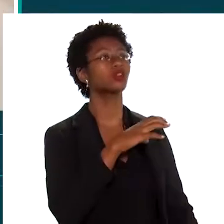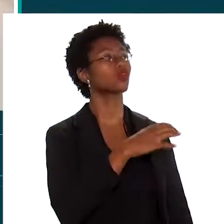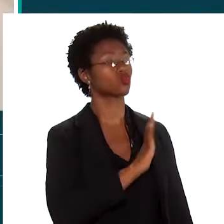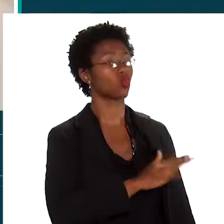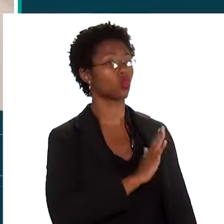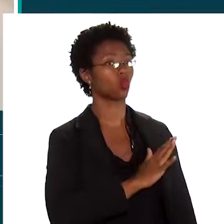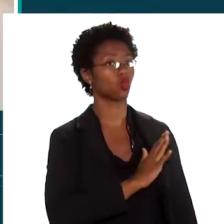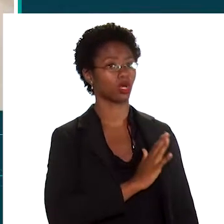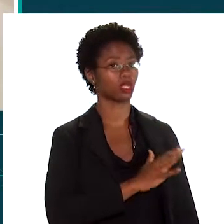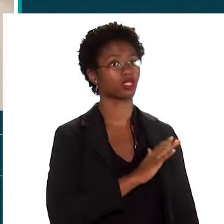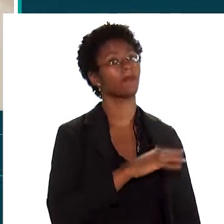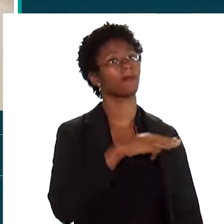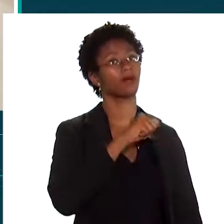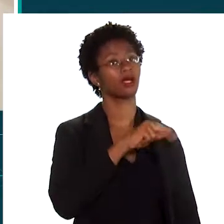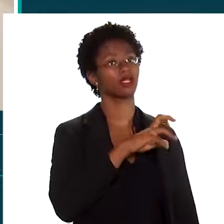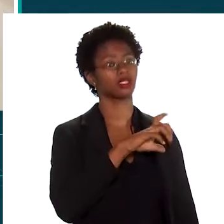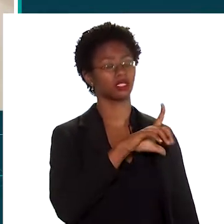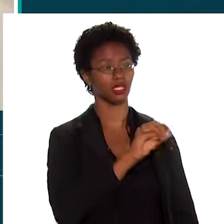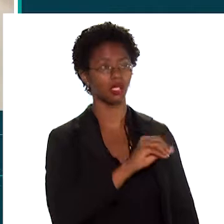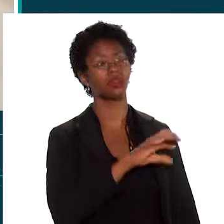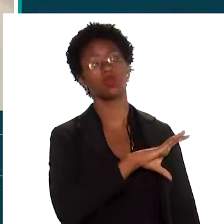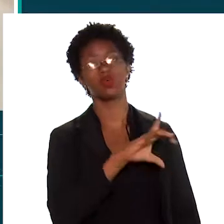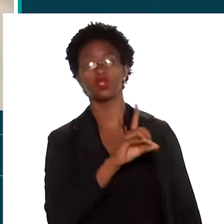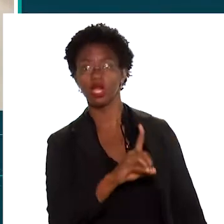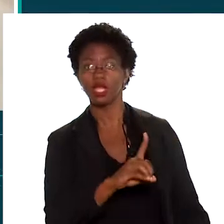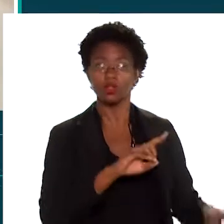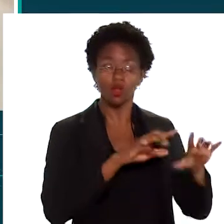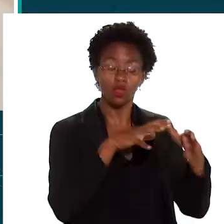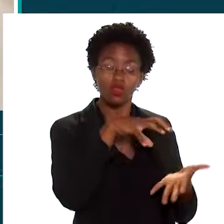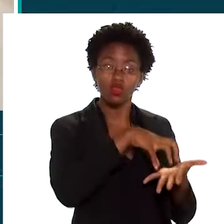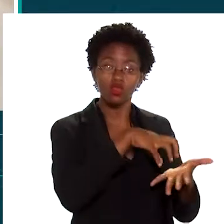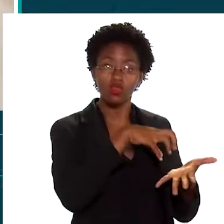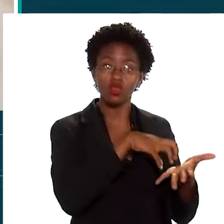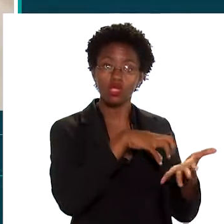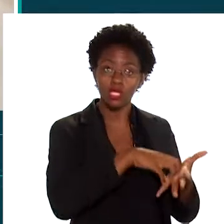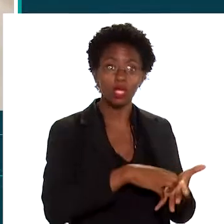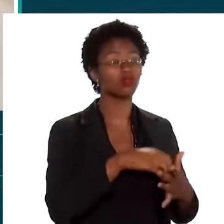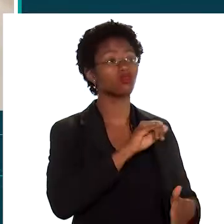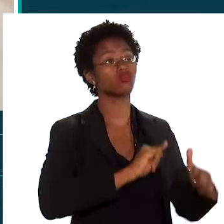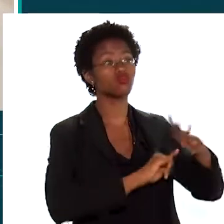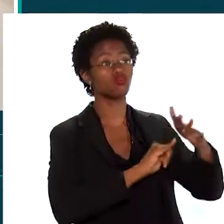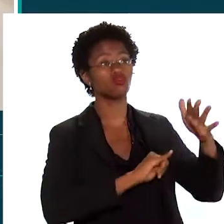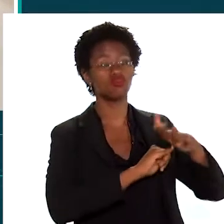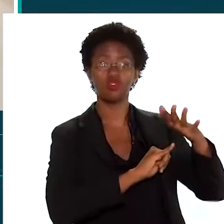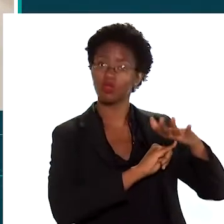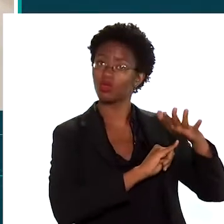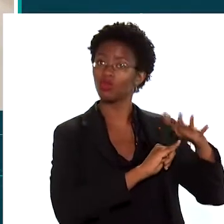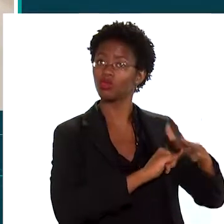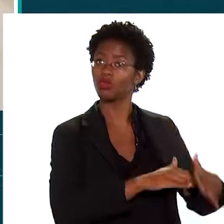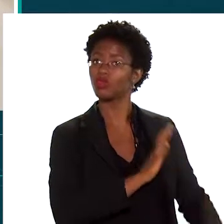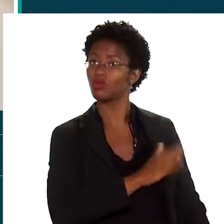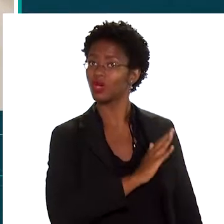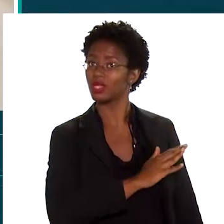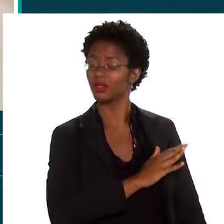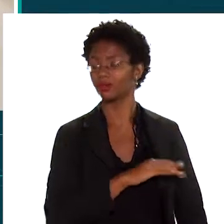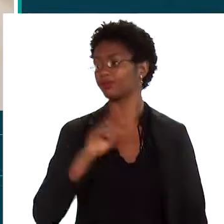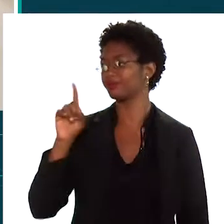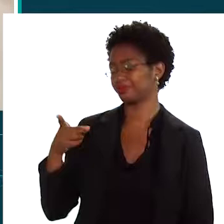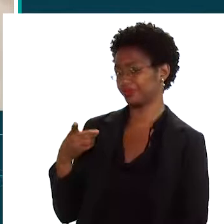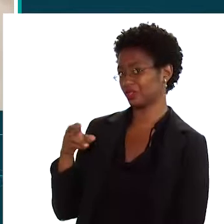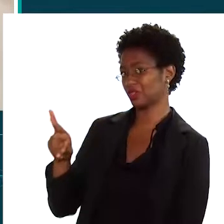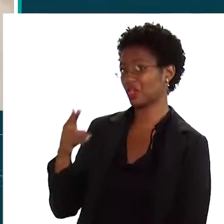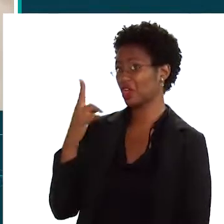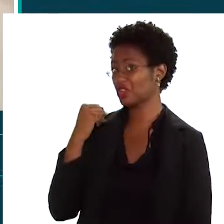Mello, cardiologista e coordenador da divisão cardiointensiva do Instituto Nacional de Cardiologia.